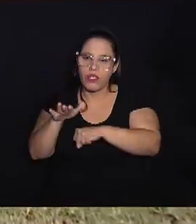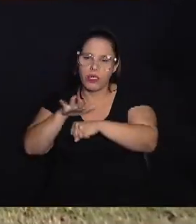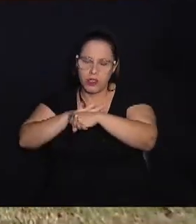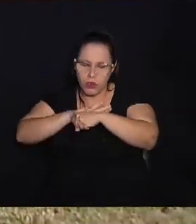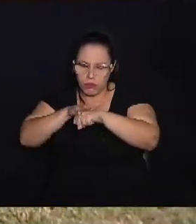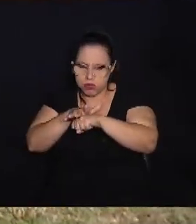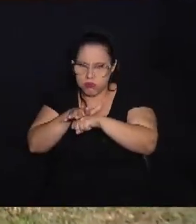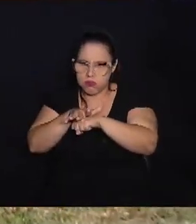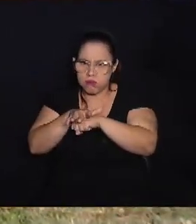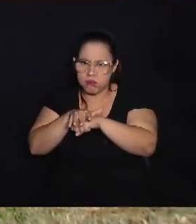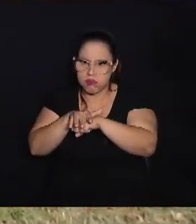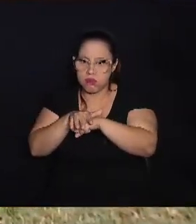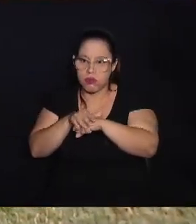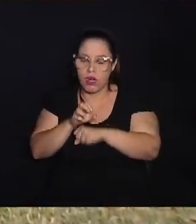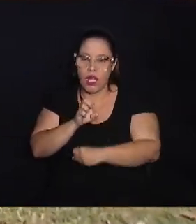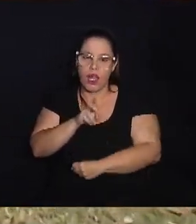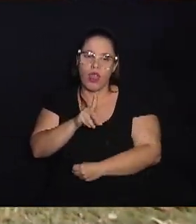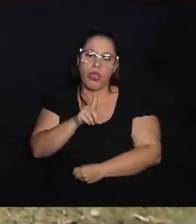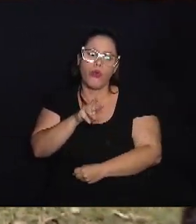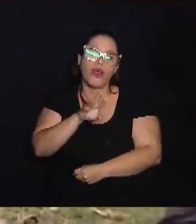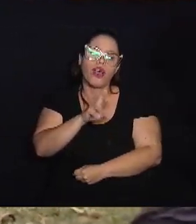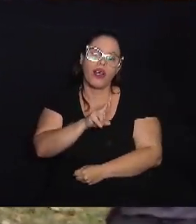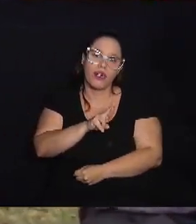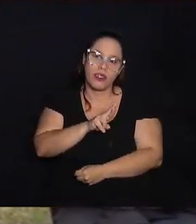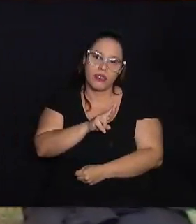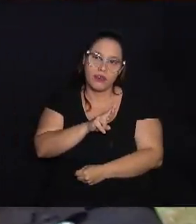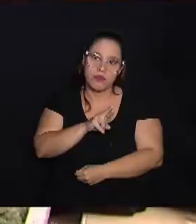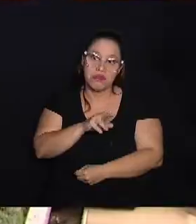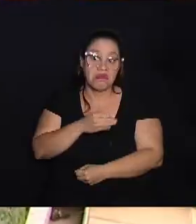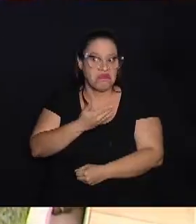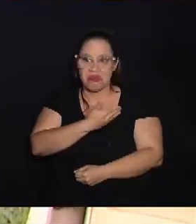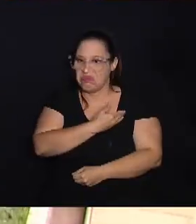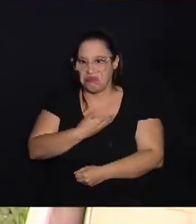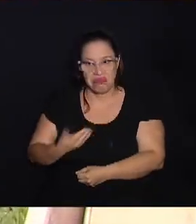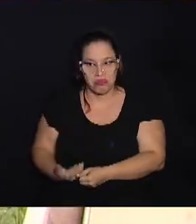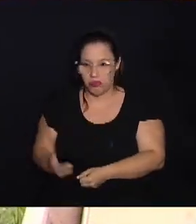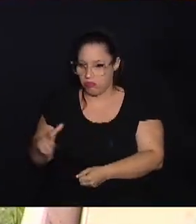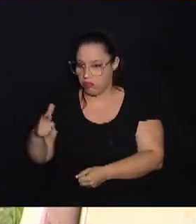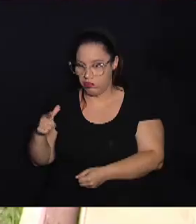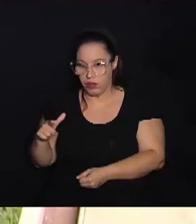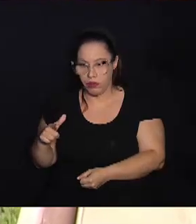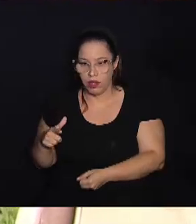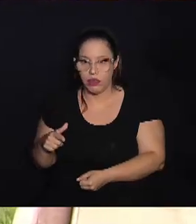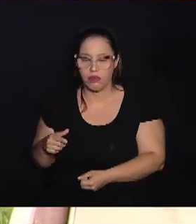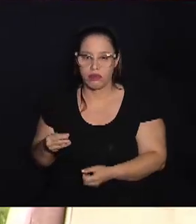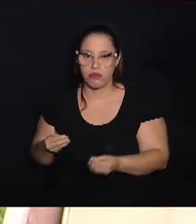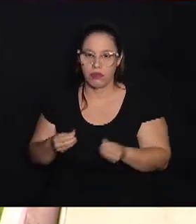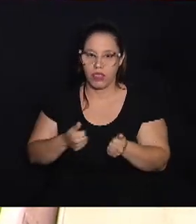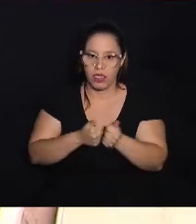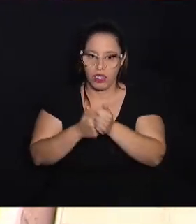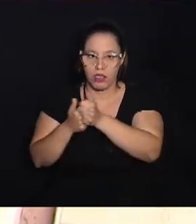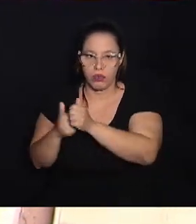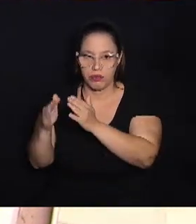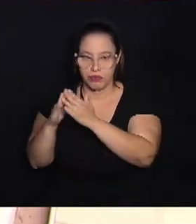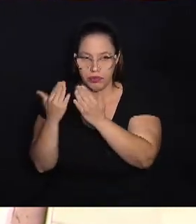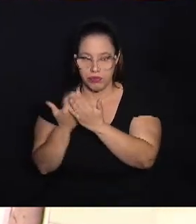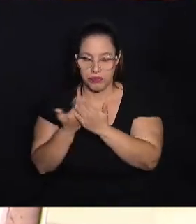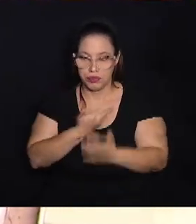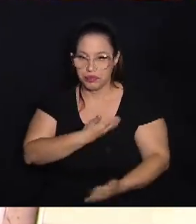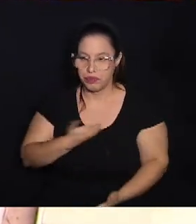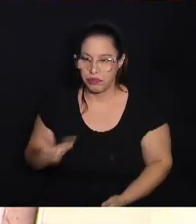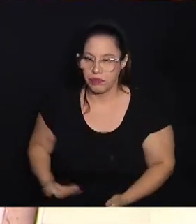A Fundação Educar é uma organização não governamental que atua em parceria com escolas da Rede Pública